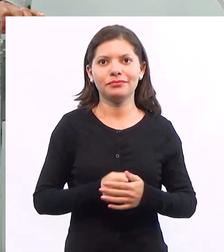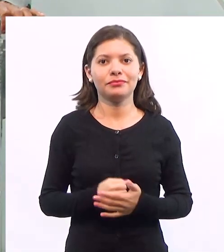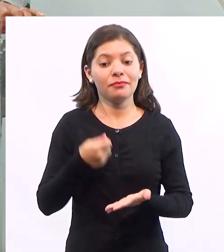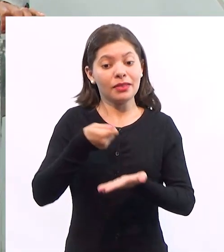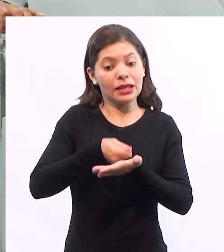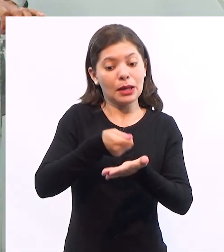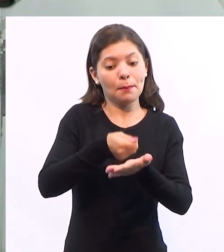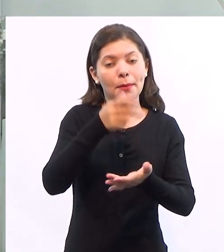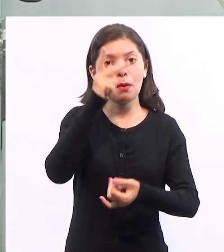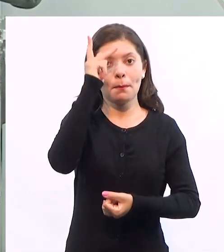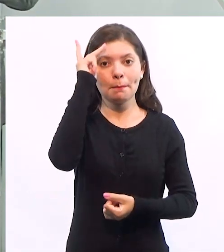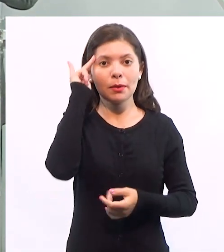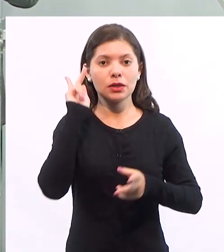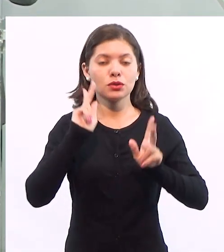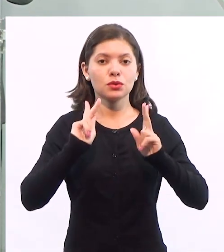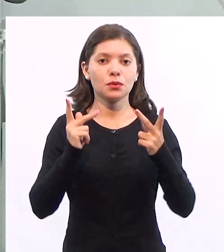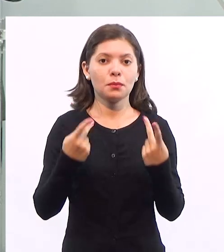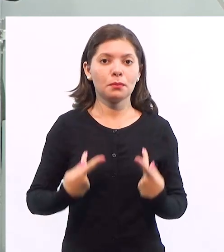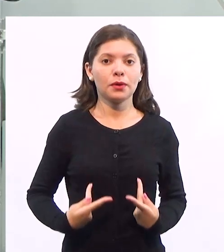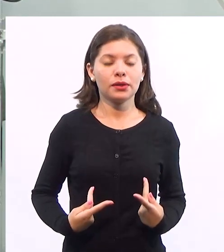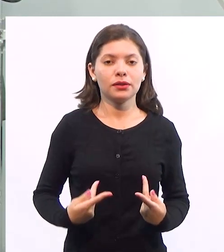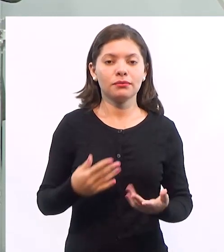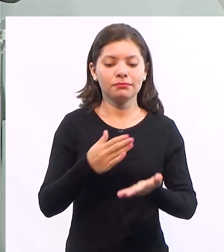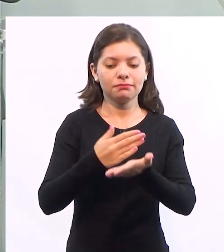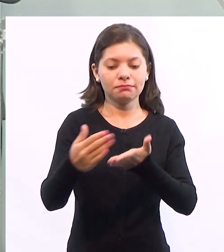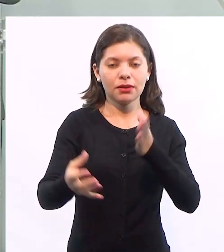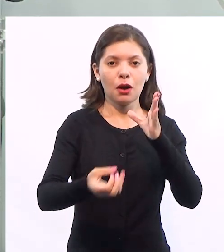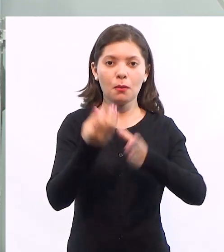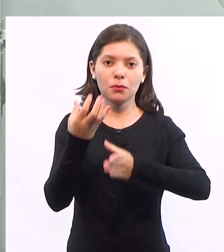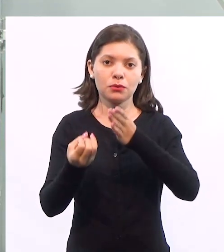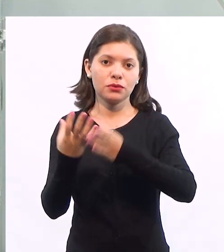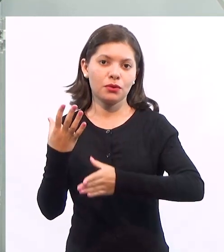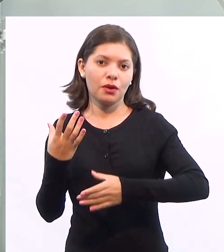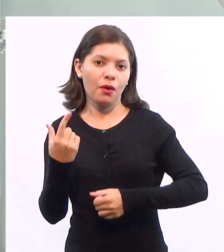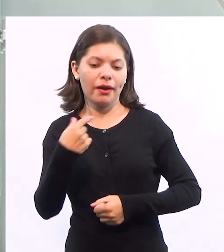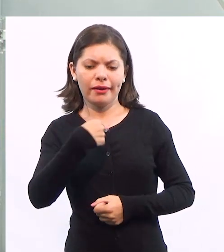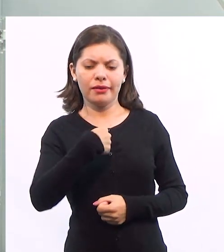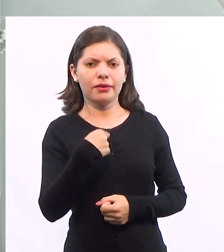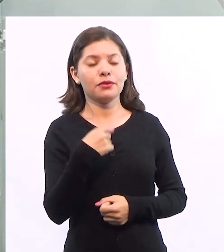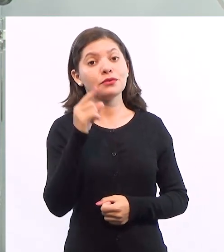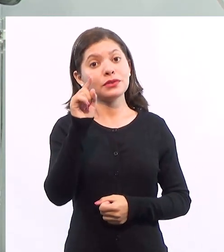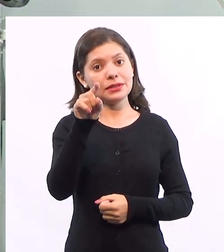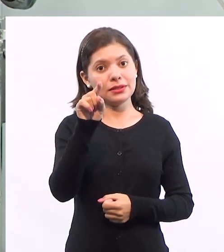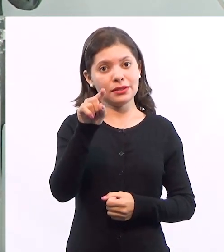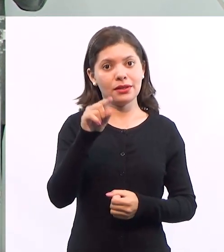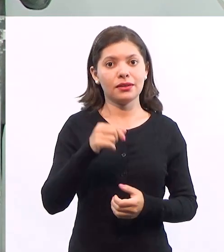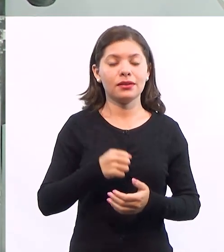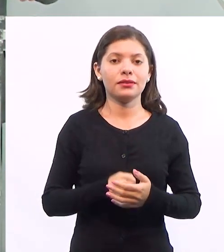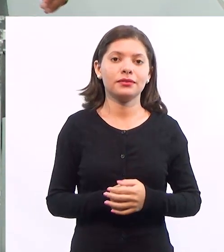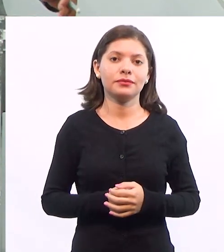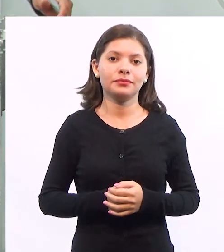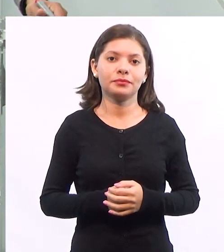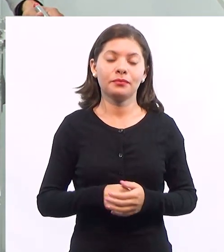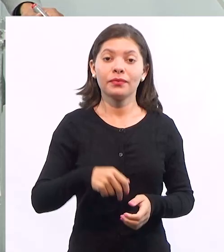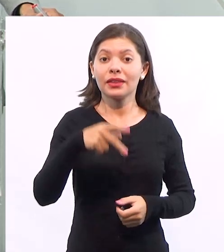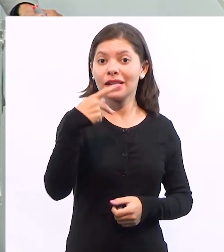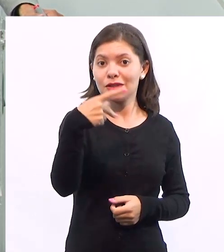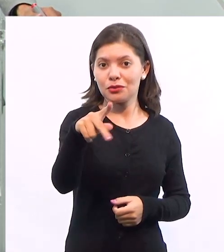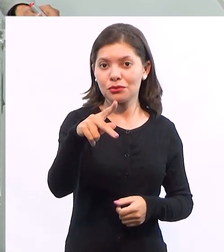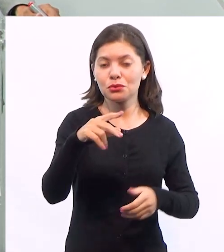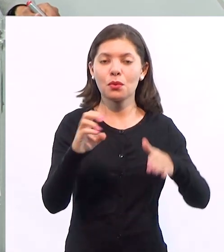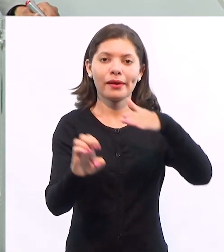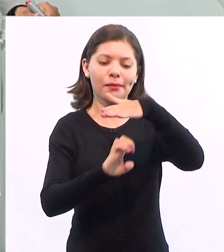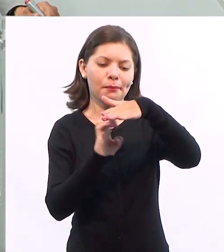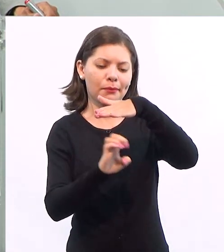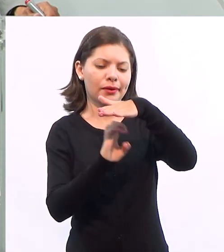pessoa humana e, a partir do momento, né, a sua produção aumentava. É igual eu, é igual você, lá na organização onde